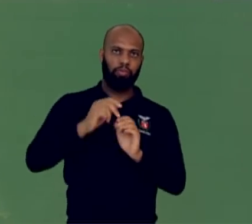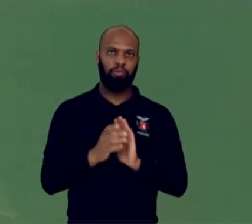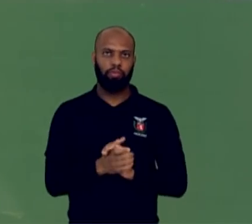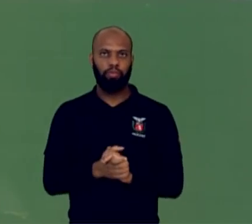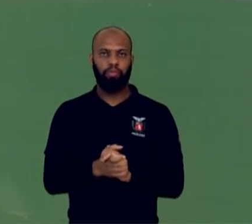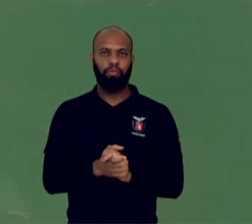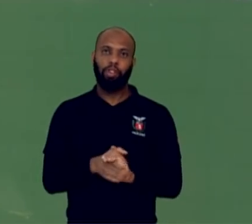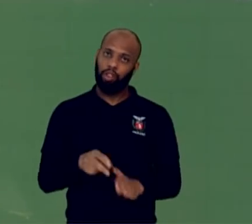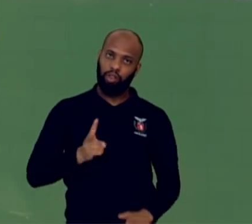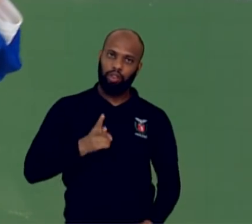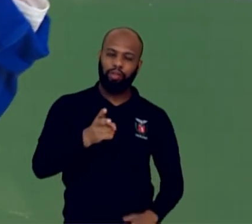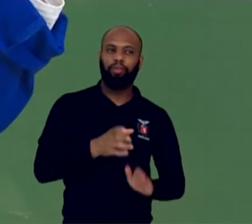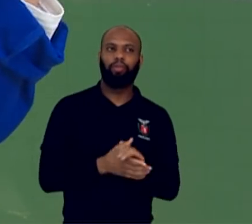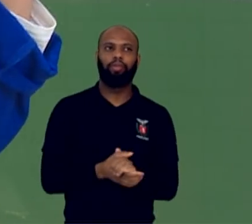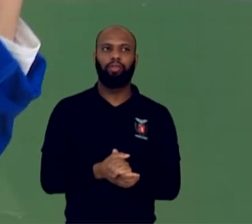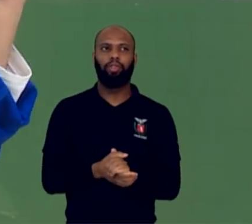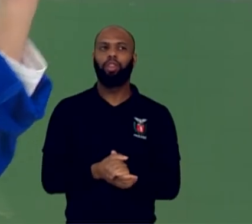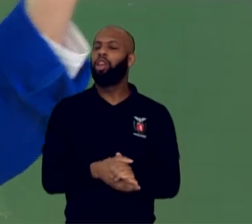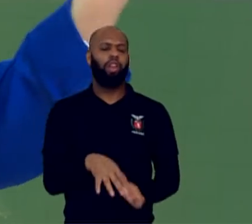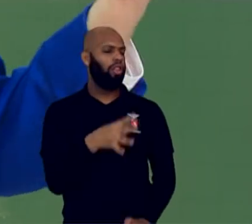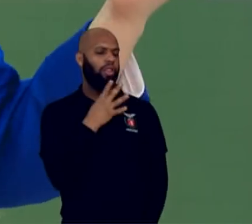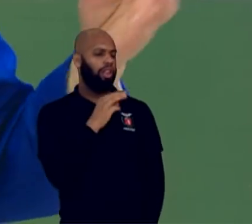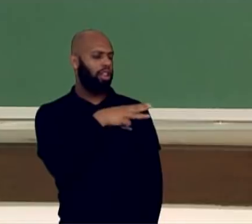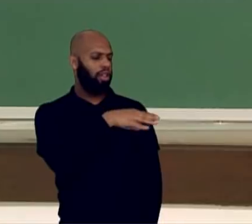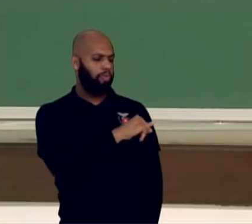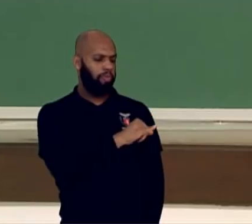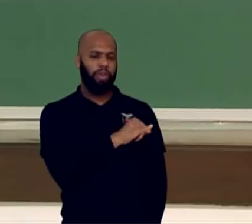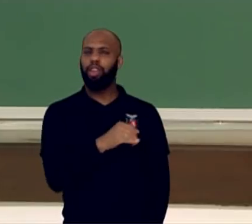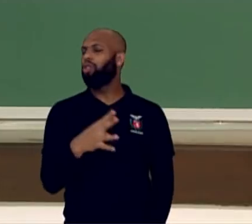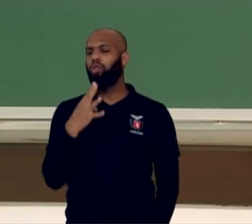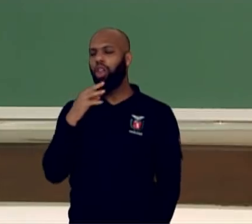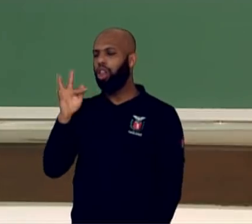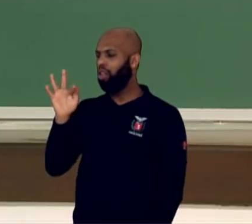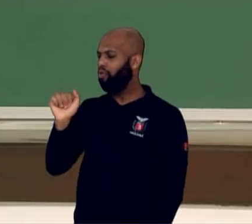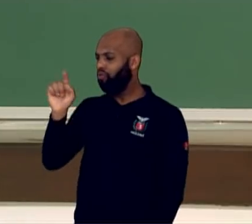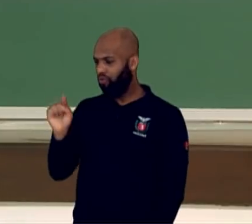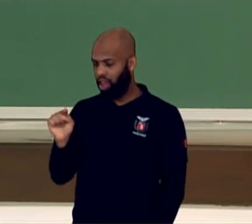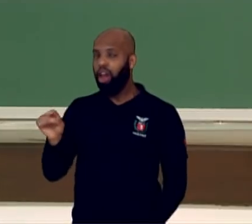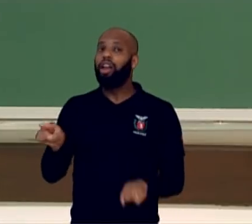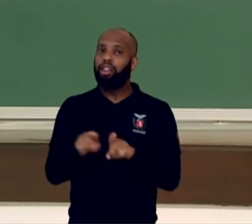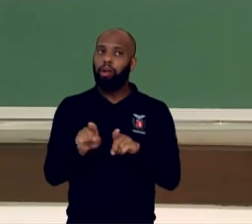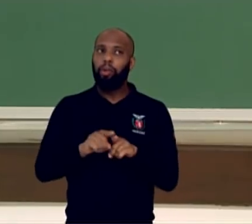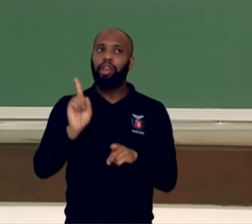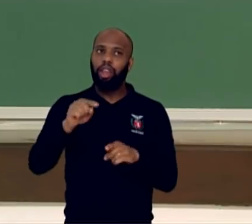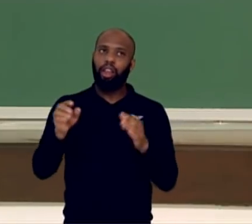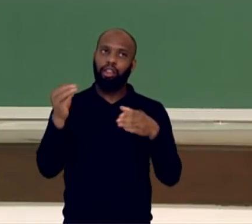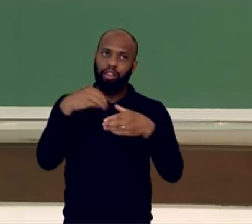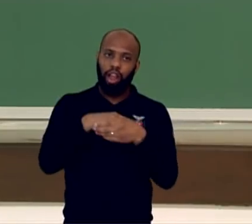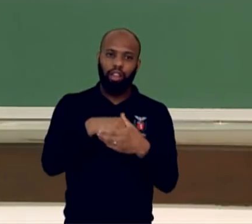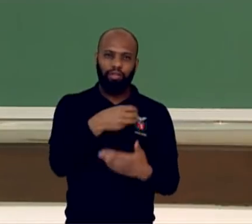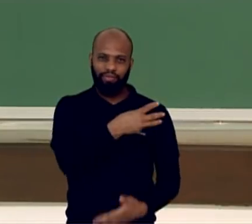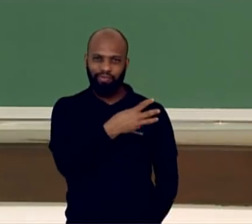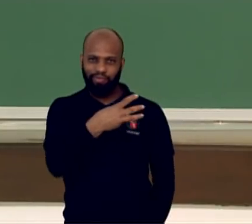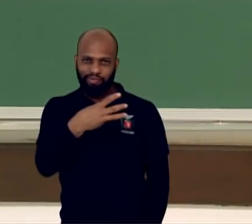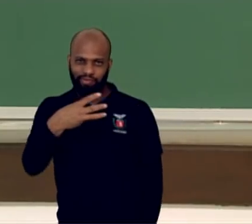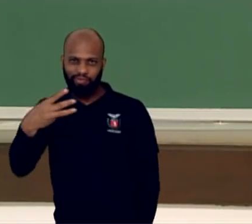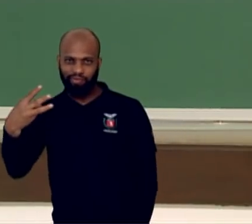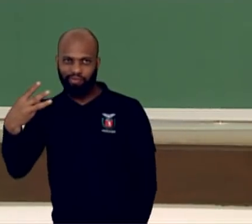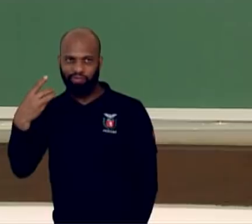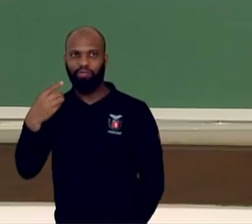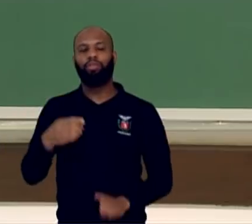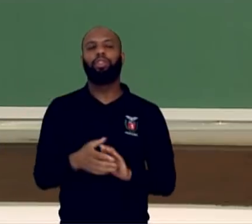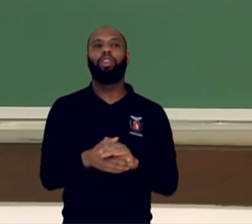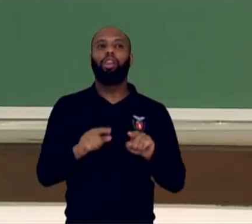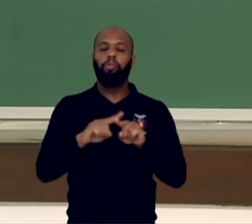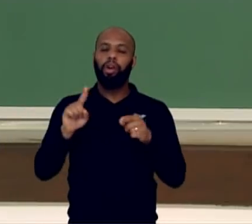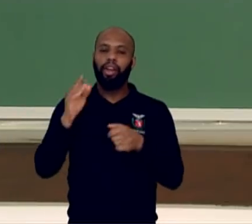continua. Continua dizendo, não conhece mi nem fá, que são as notas musicais, mas inclina o corpo para lá e